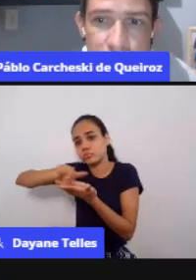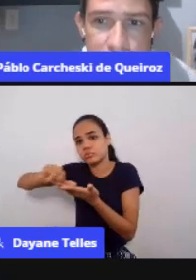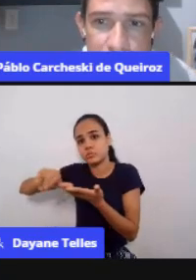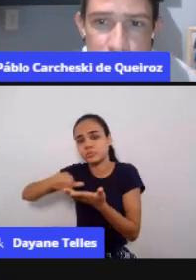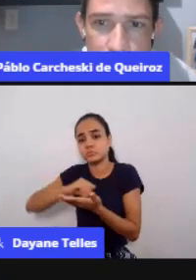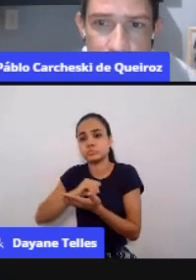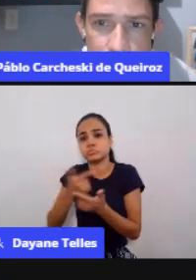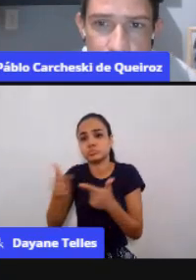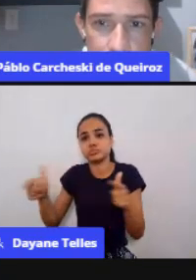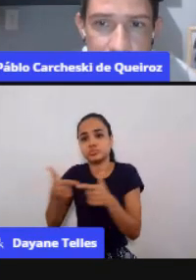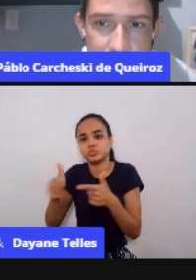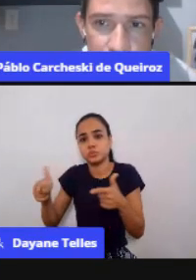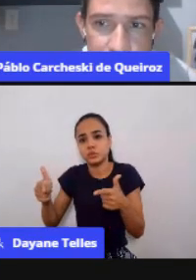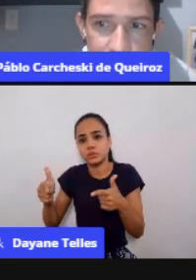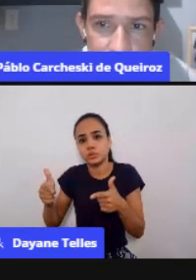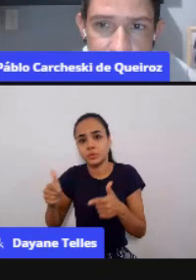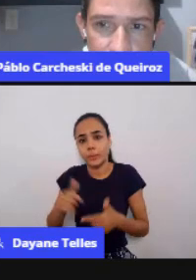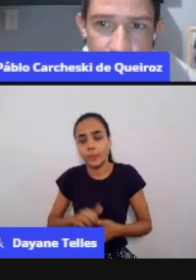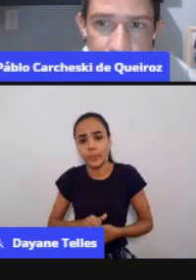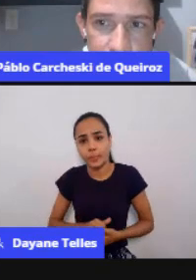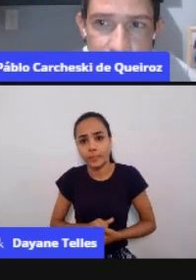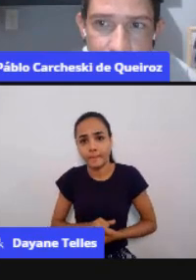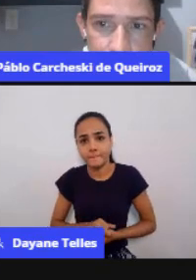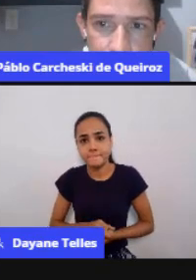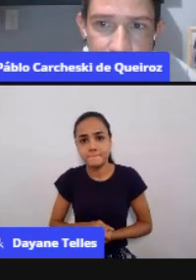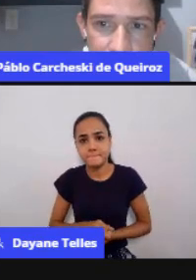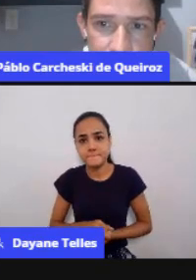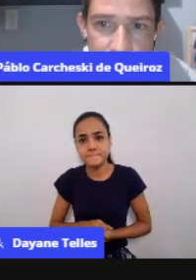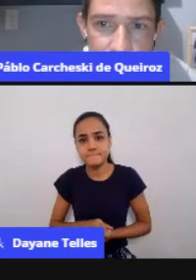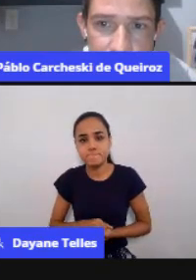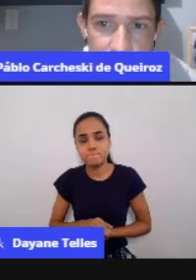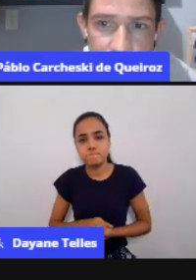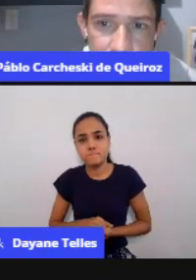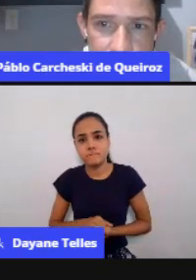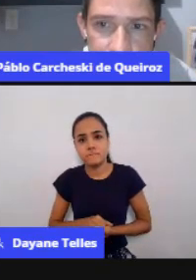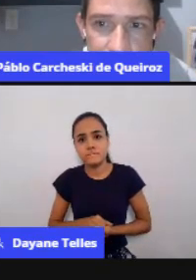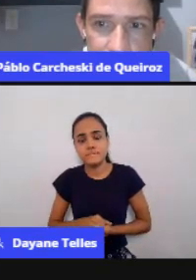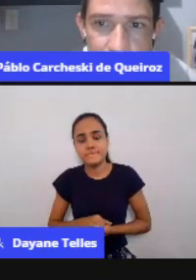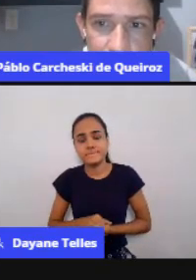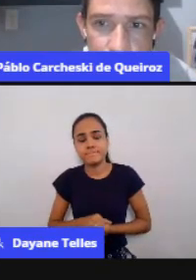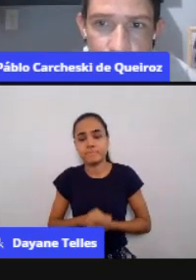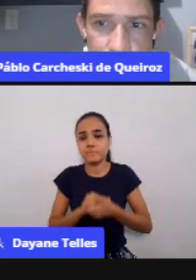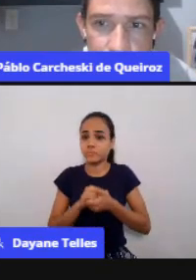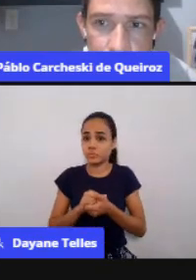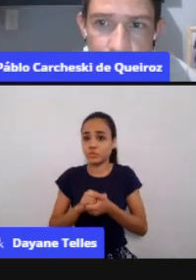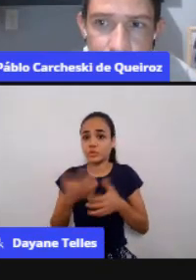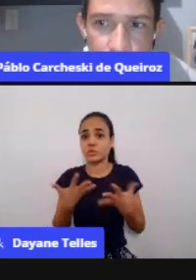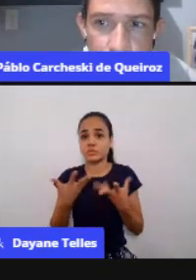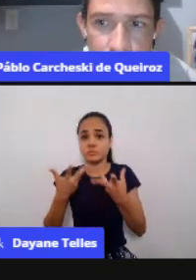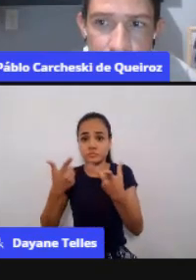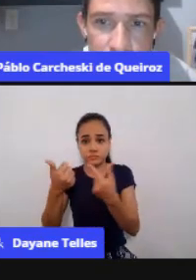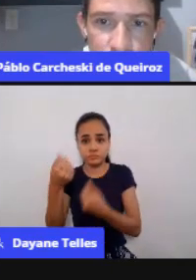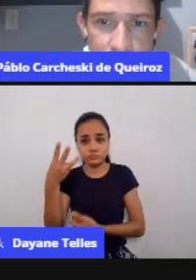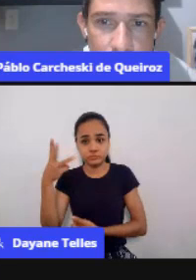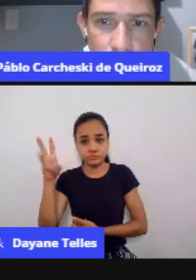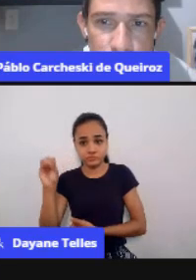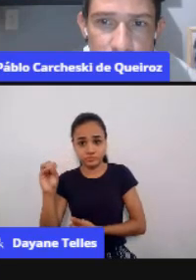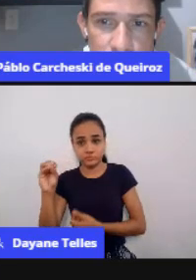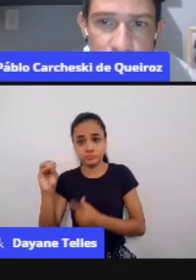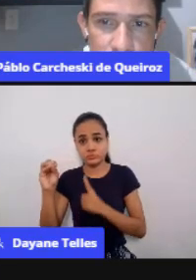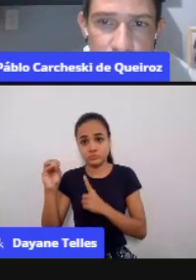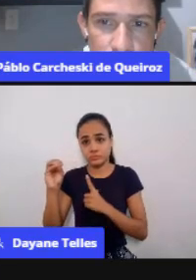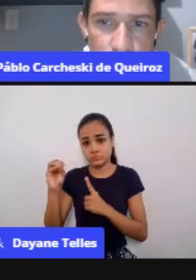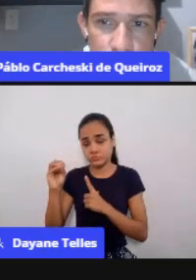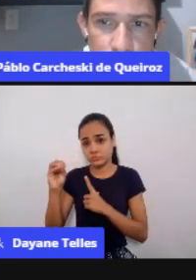E aí, no sétimo ano, a habilidade 30, a gente também tem lá uma habilidade que se trata da resolução e elaboração de problemas de cálculo